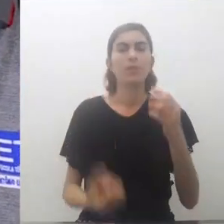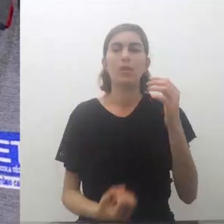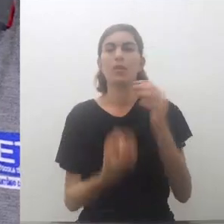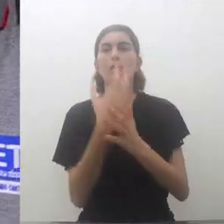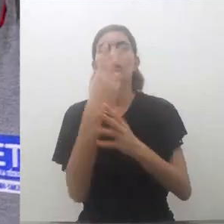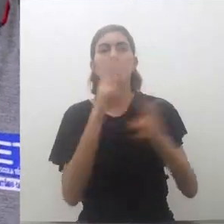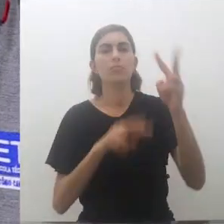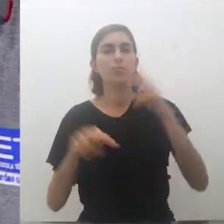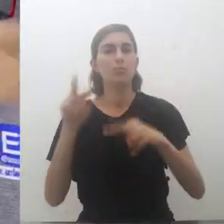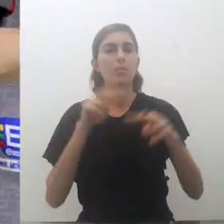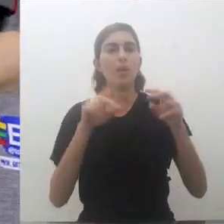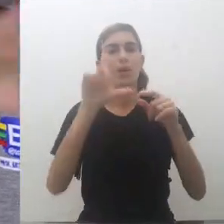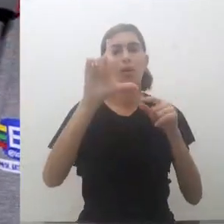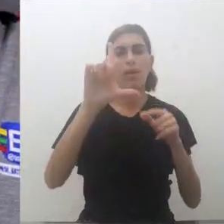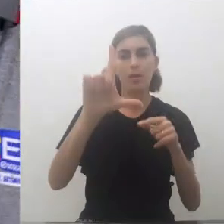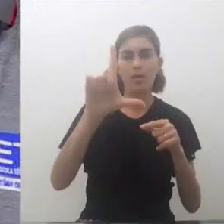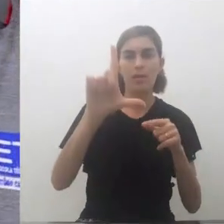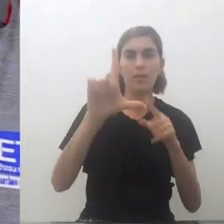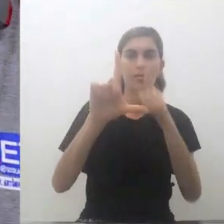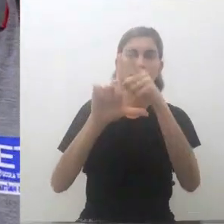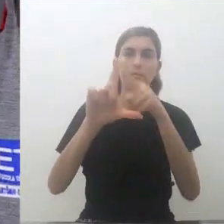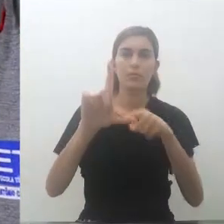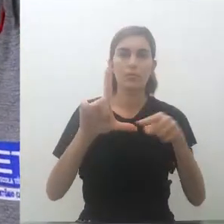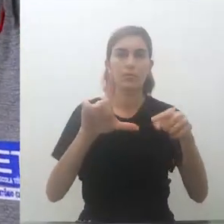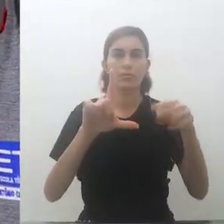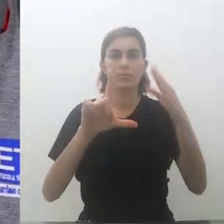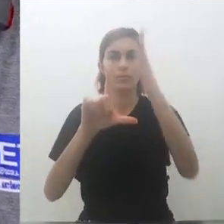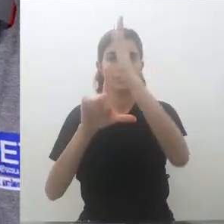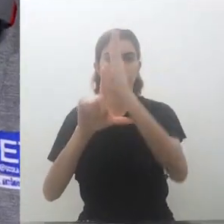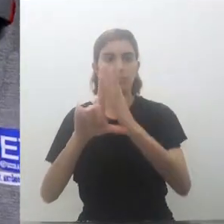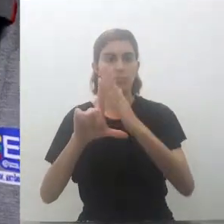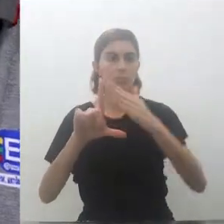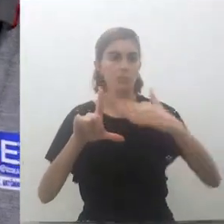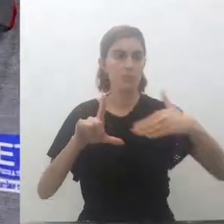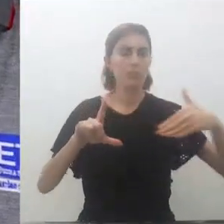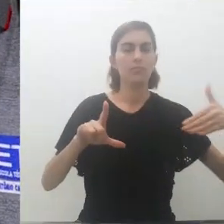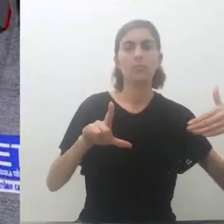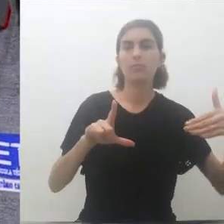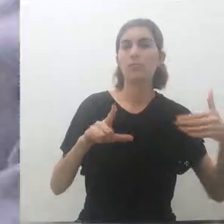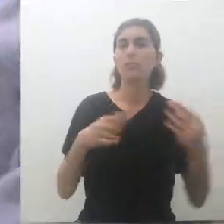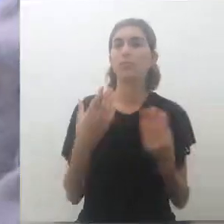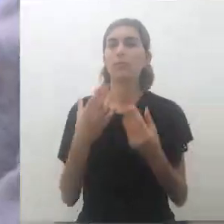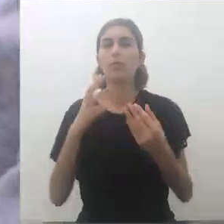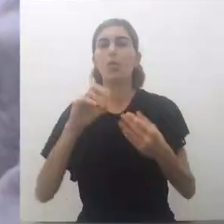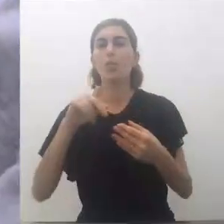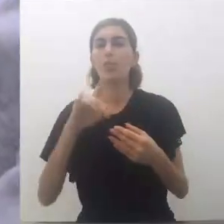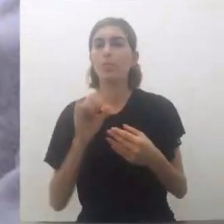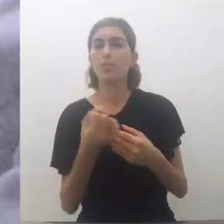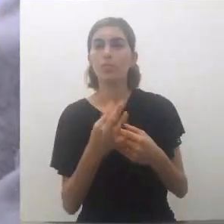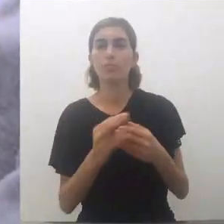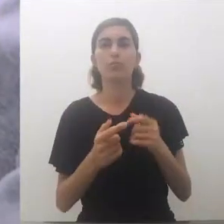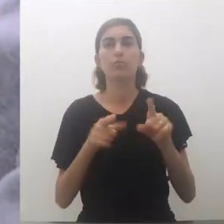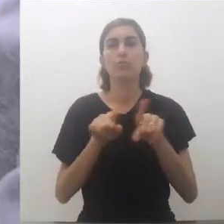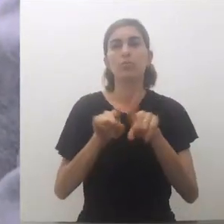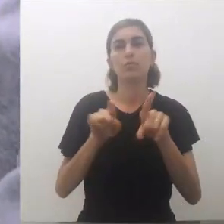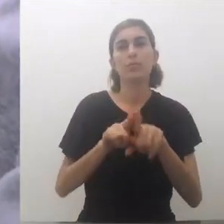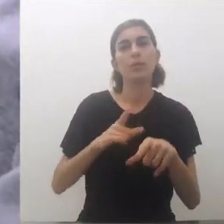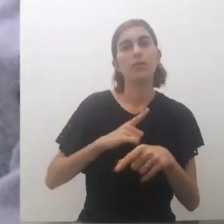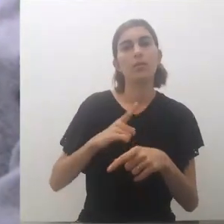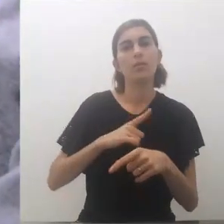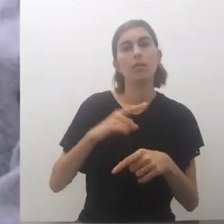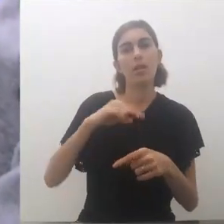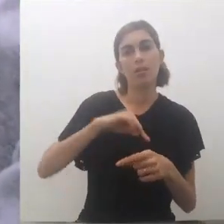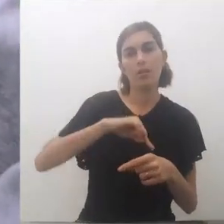em L diante do ambiente composto. Temos também uma composição em